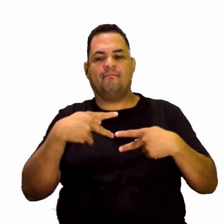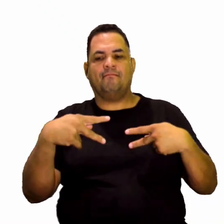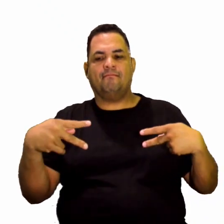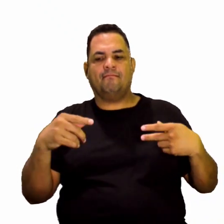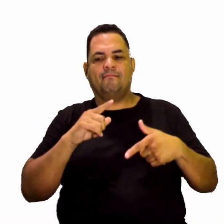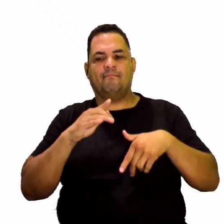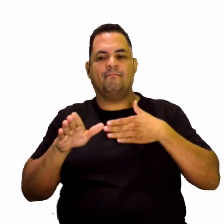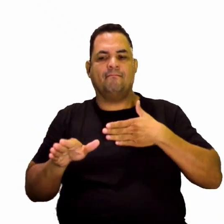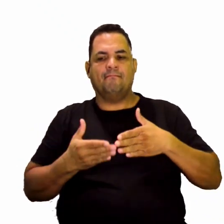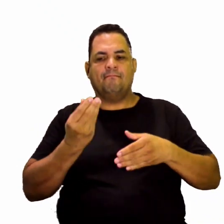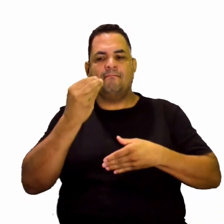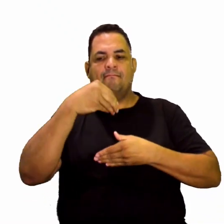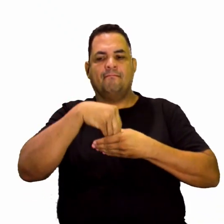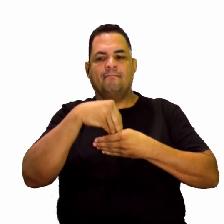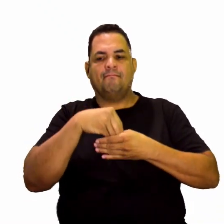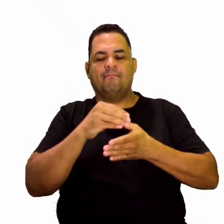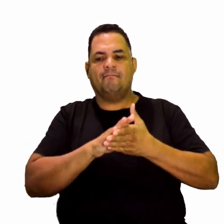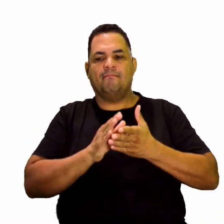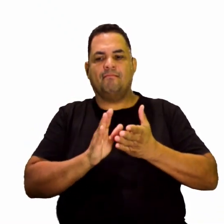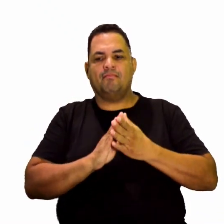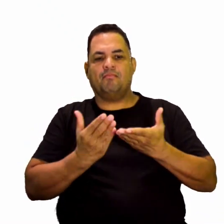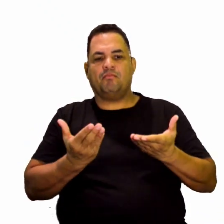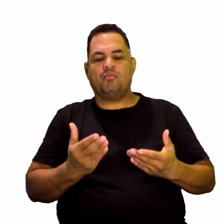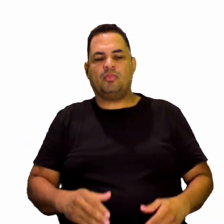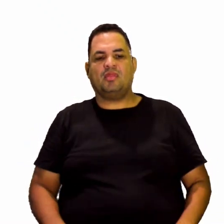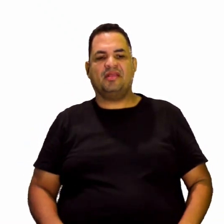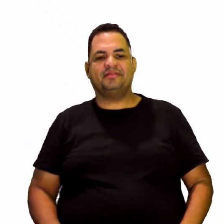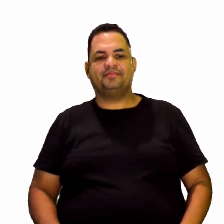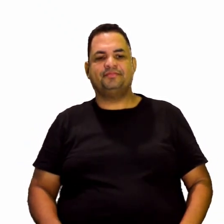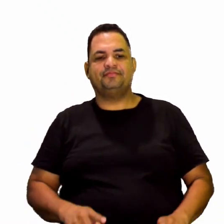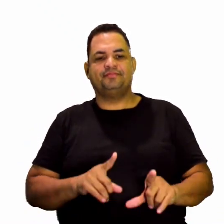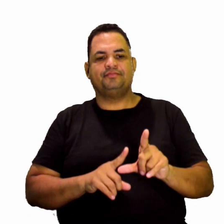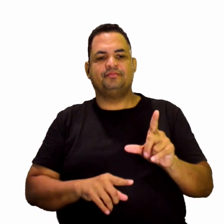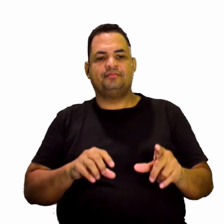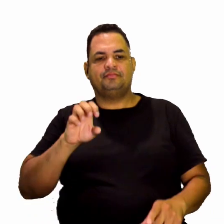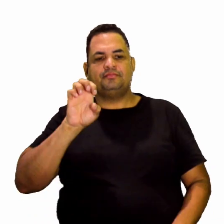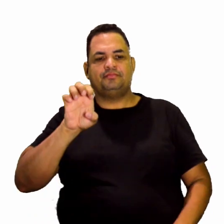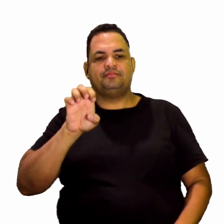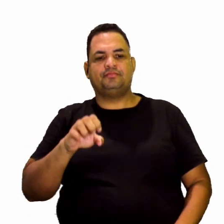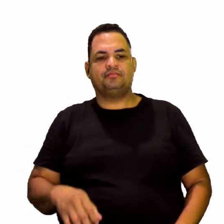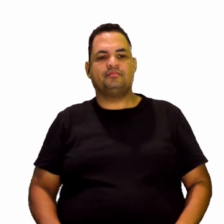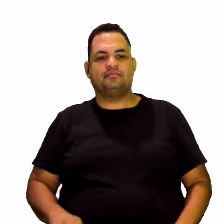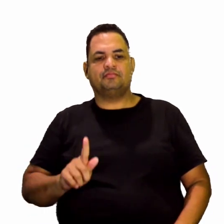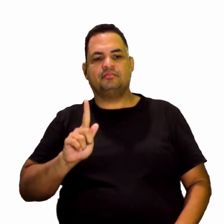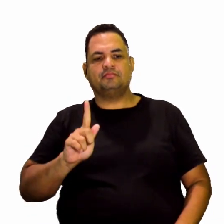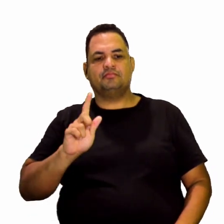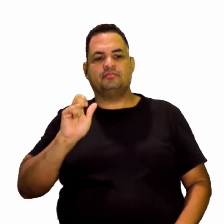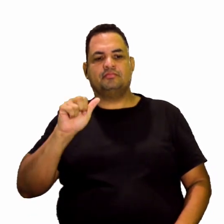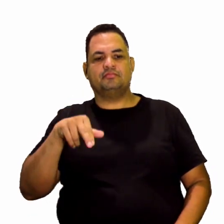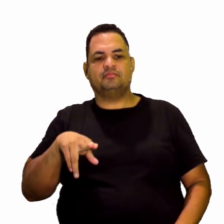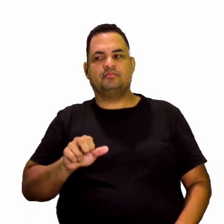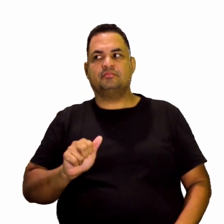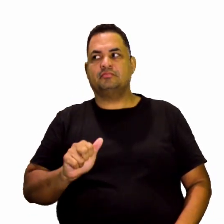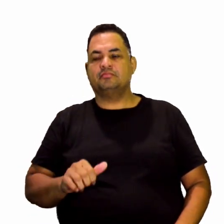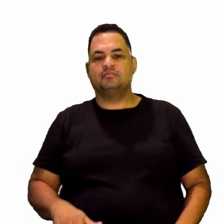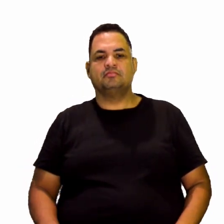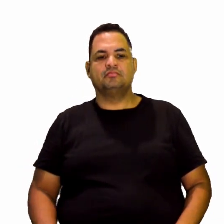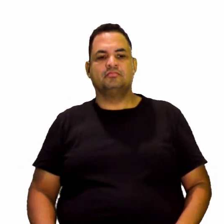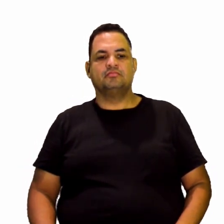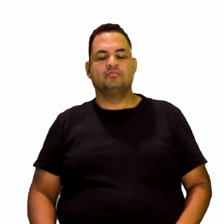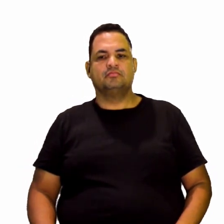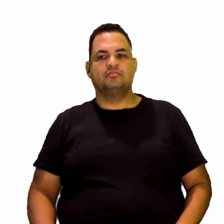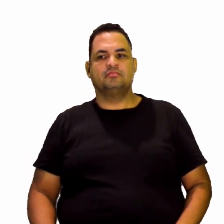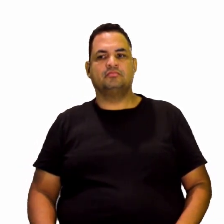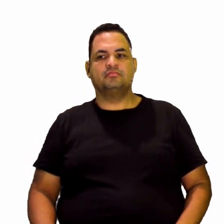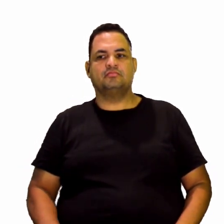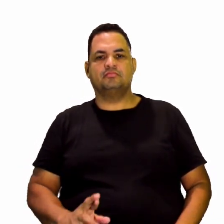proteínas produzidas no organismo. E aí só nos restou a letra E, que é o gene, tá? E é